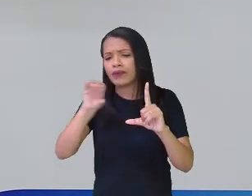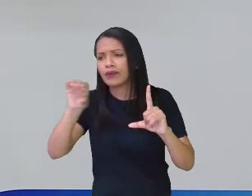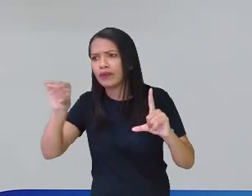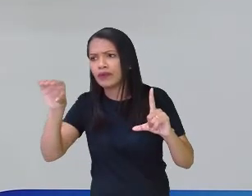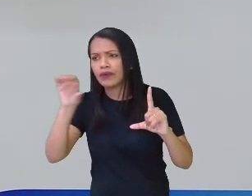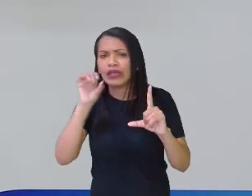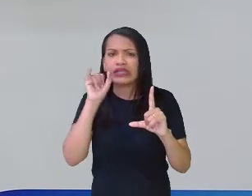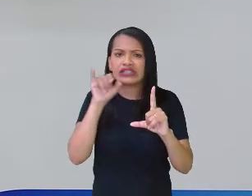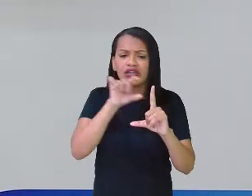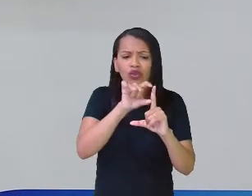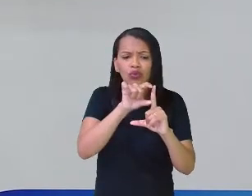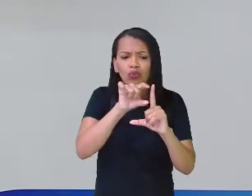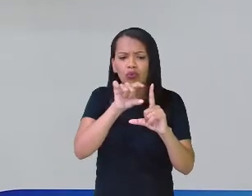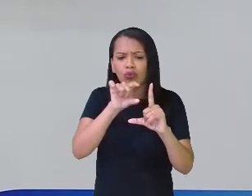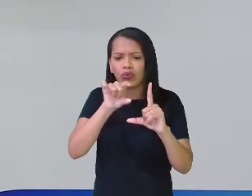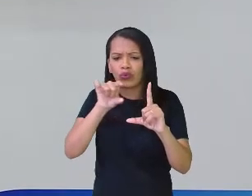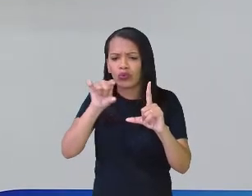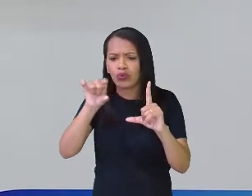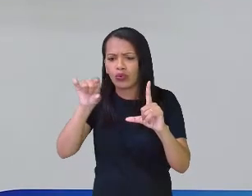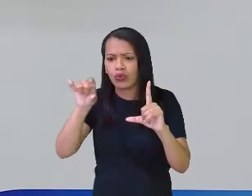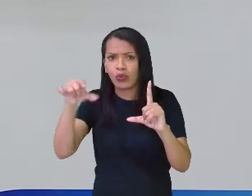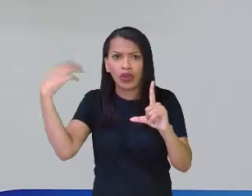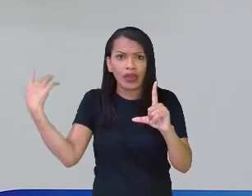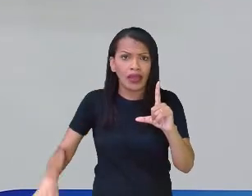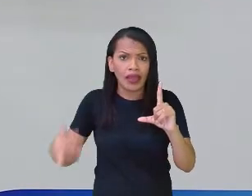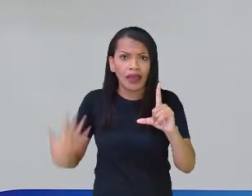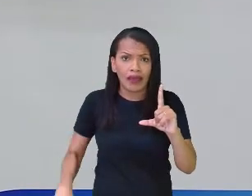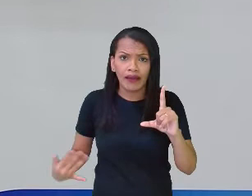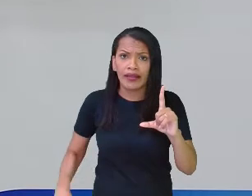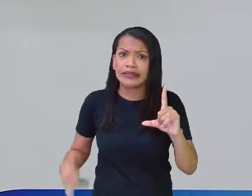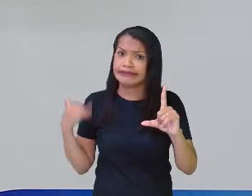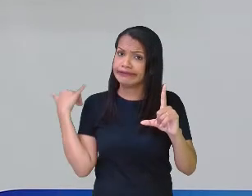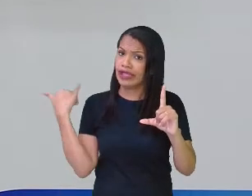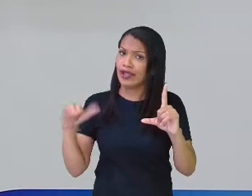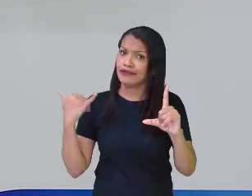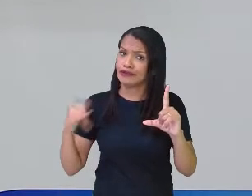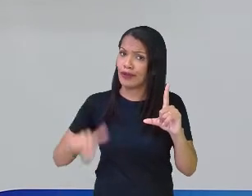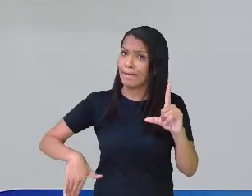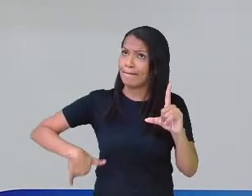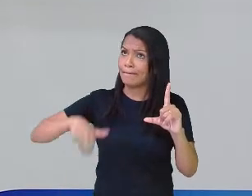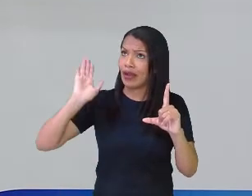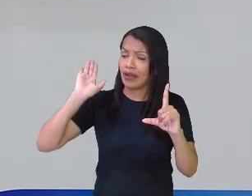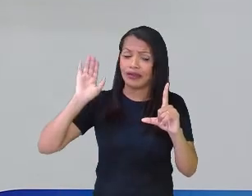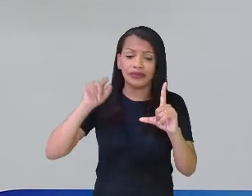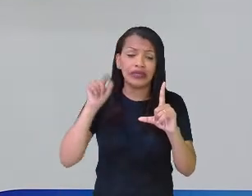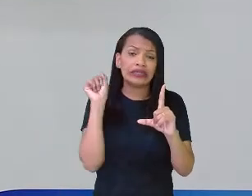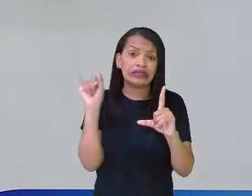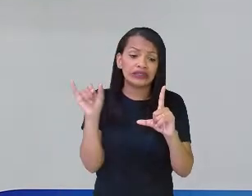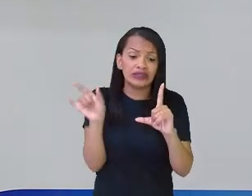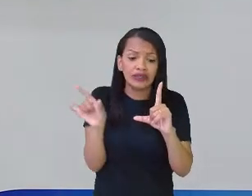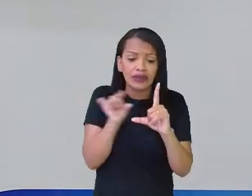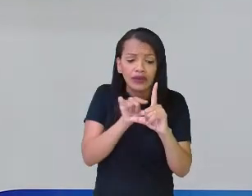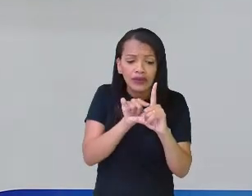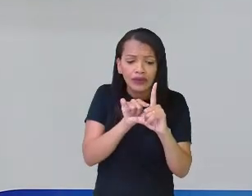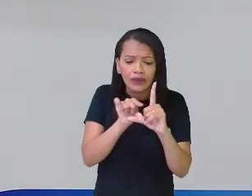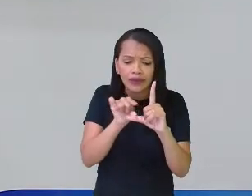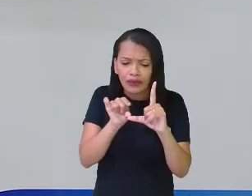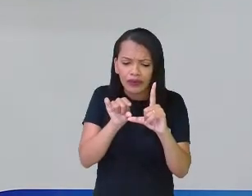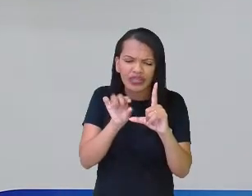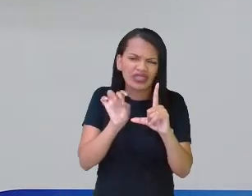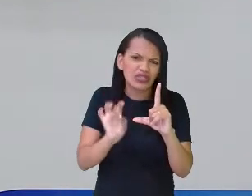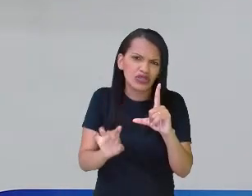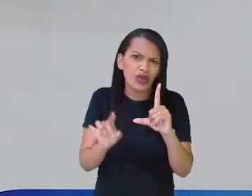porque está gastando demais energia. Se vai diminuindo é porque gastou menos. Gráfico é